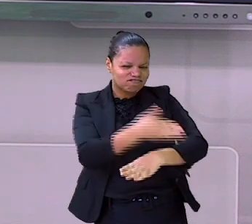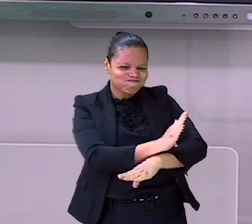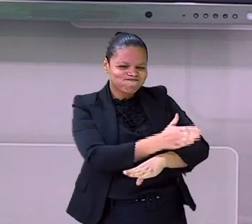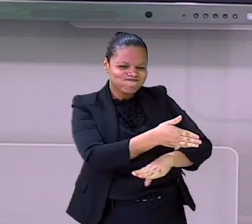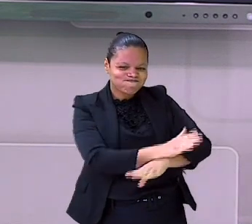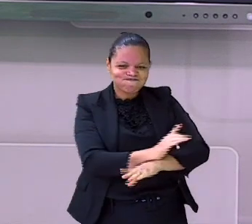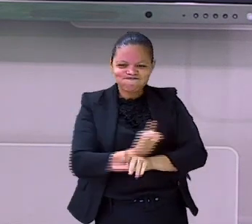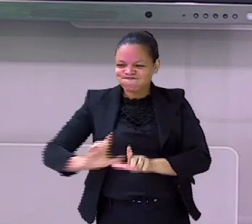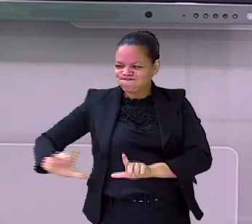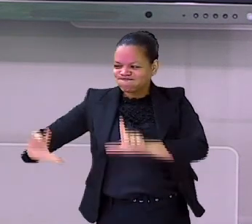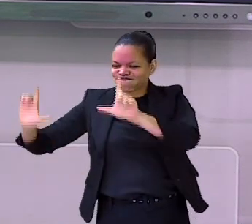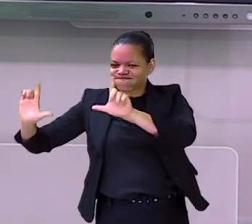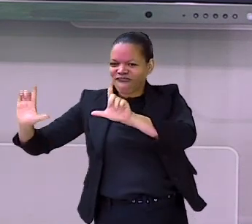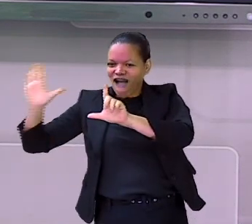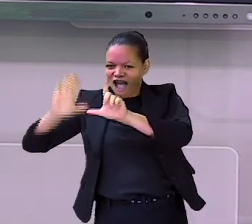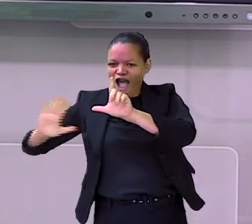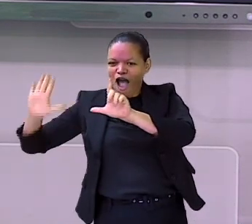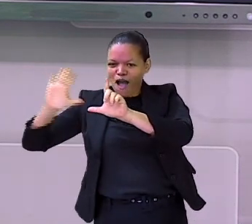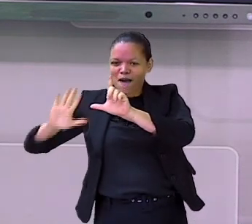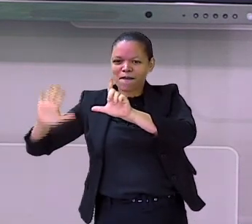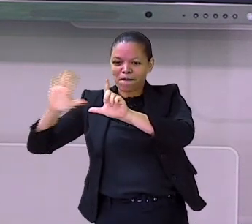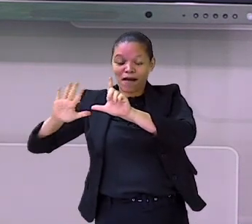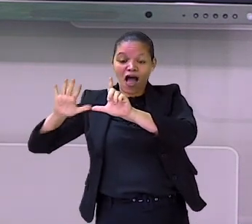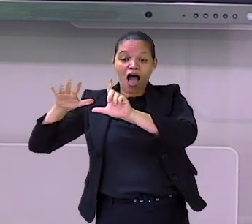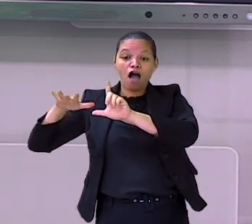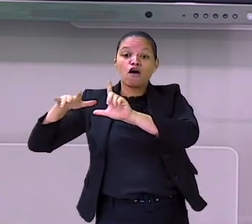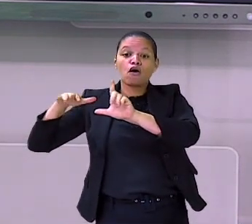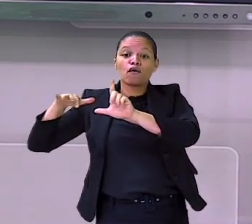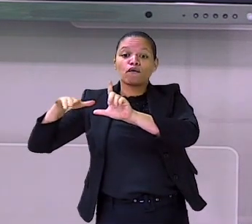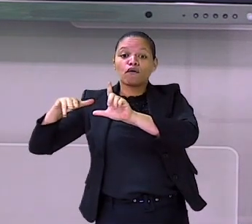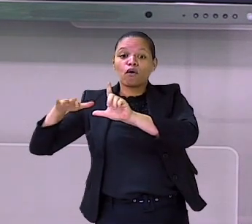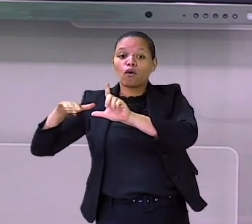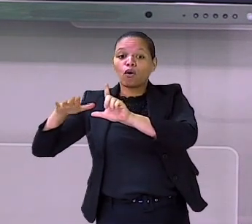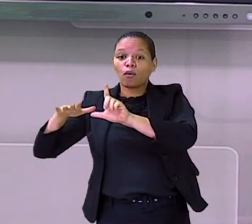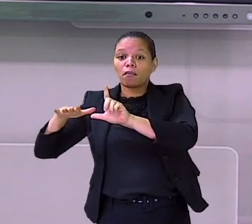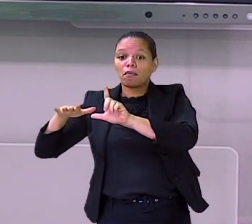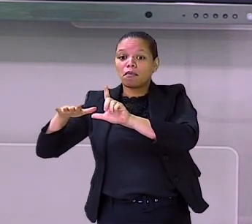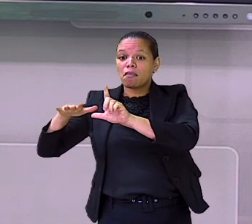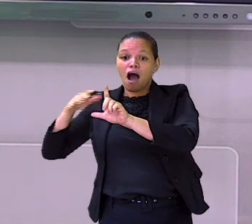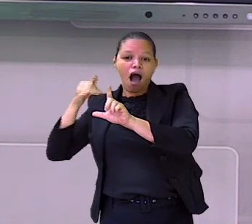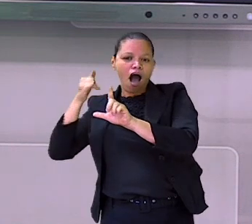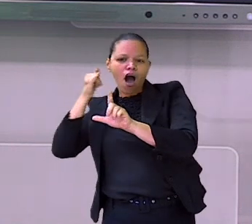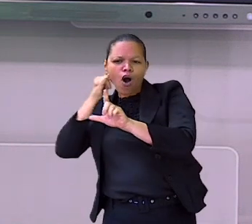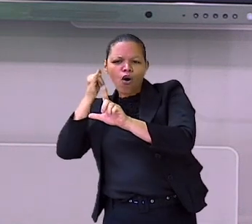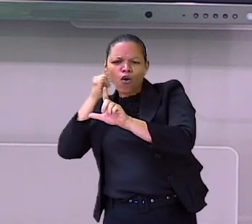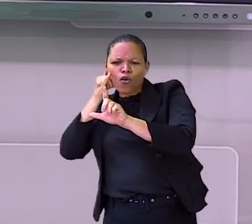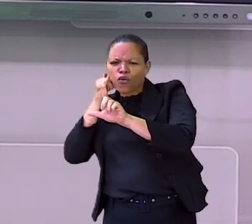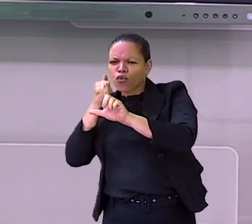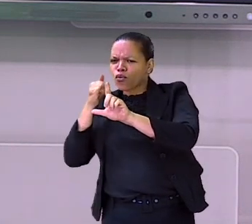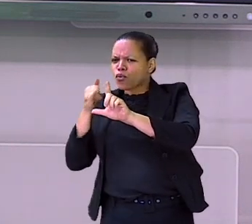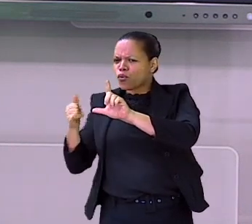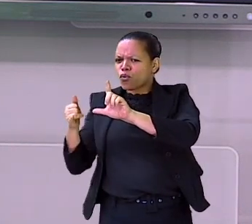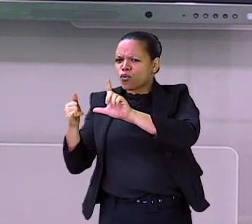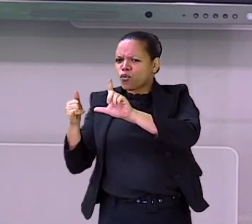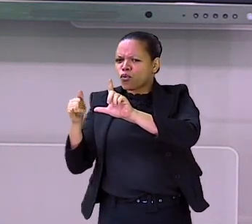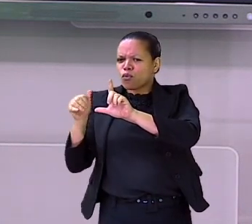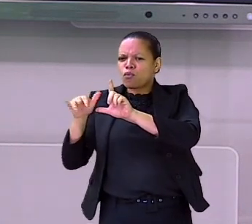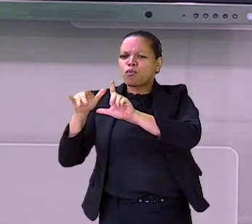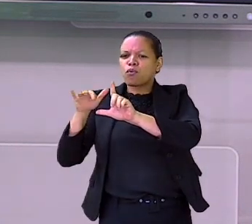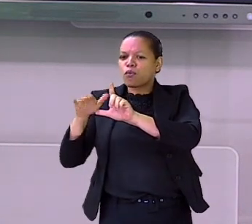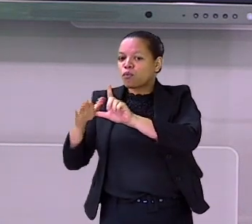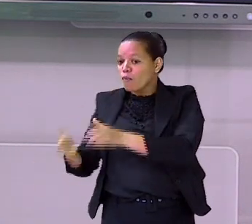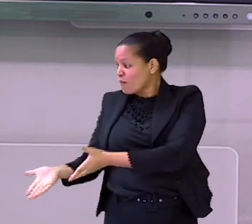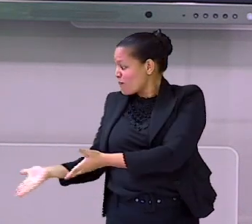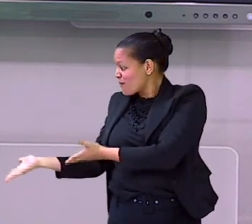plataforma, vai aparecer uma imagem aí no cantinho da tela em que você pode pegar a câmera do seu celular, apontar, que você vai